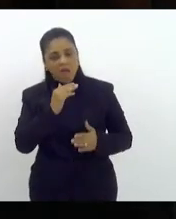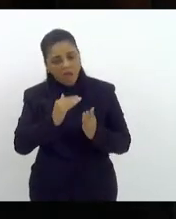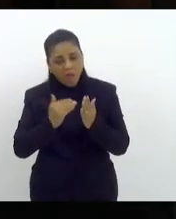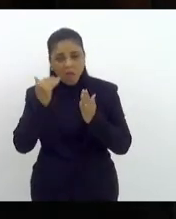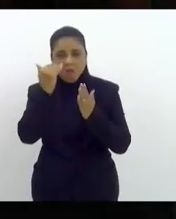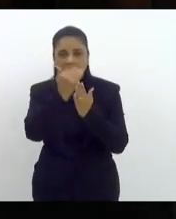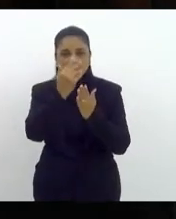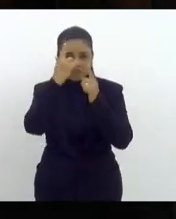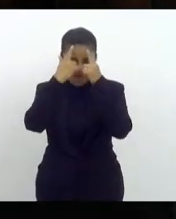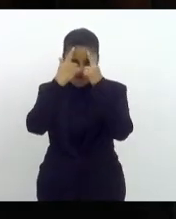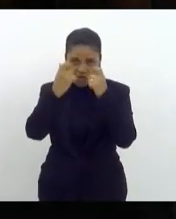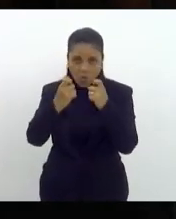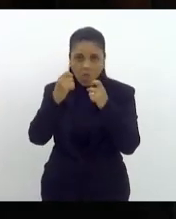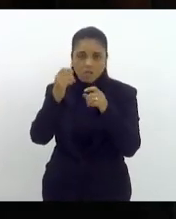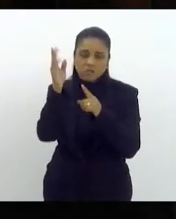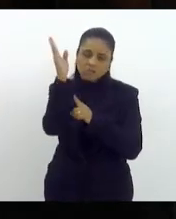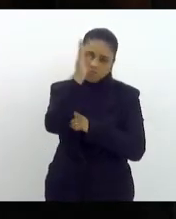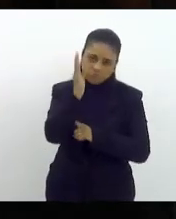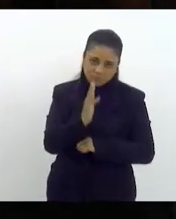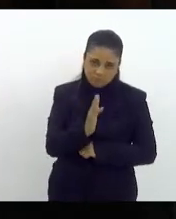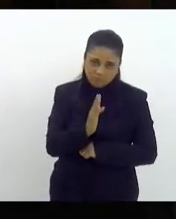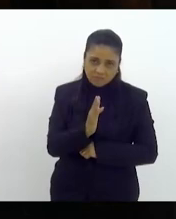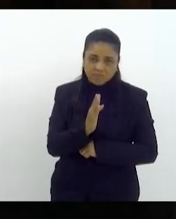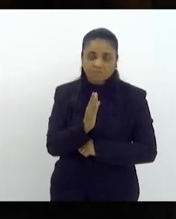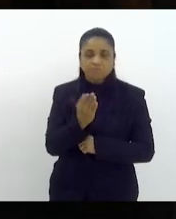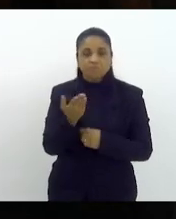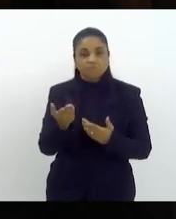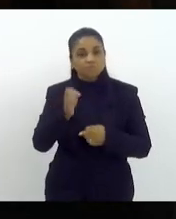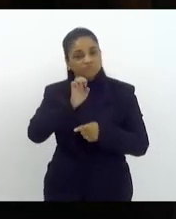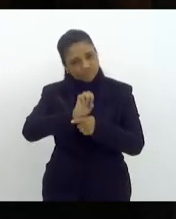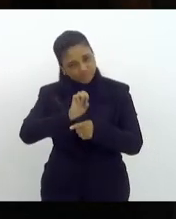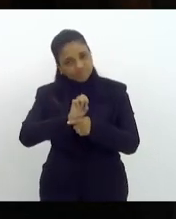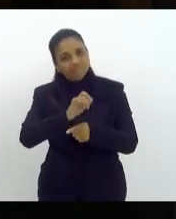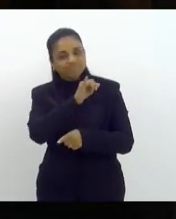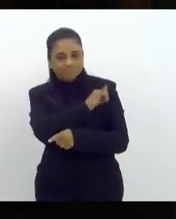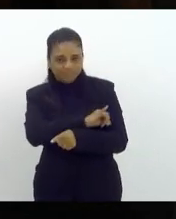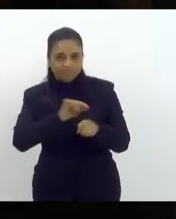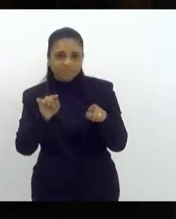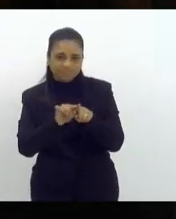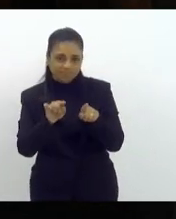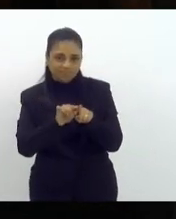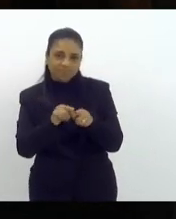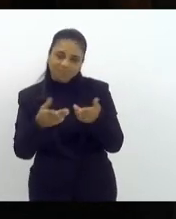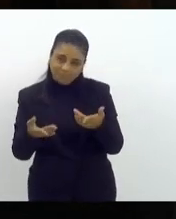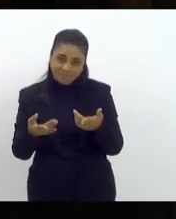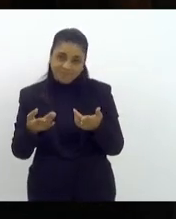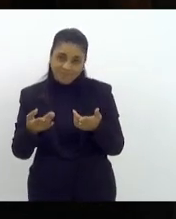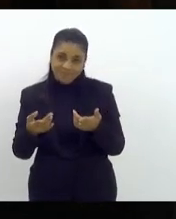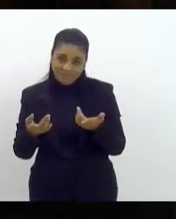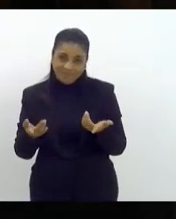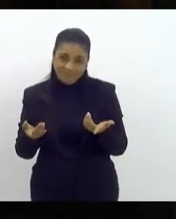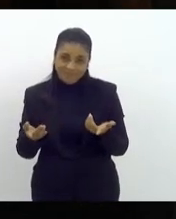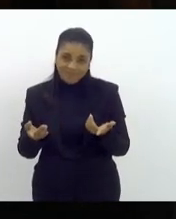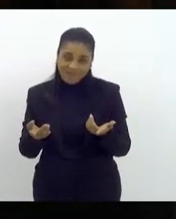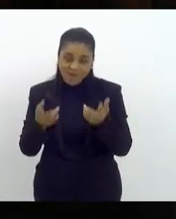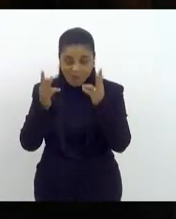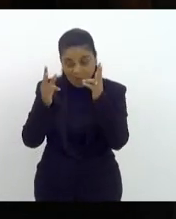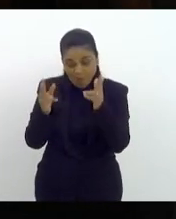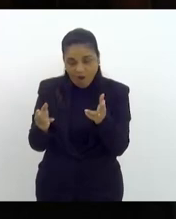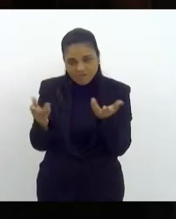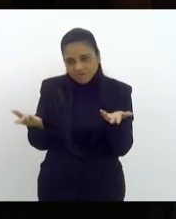da violência no nosso país consequentemente o estado do Rio de Janeiro é uma filial então não será